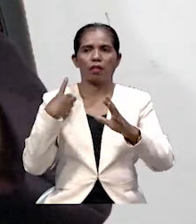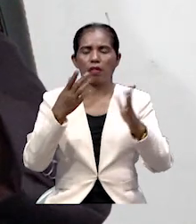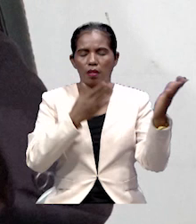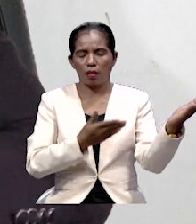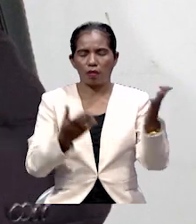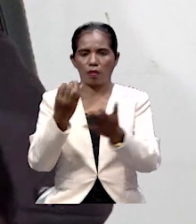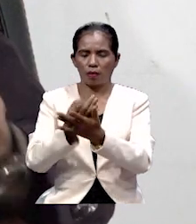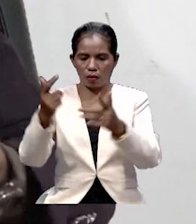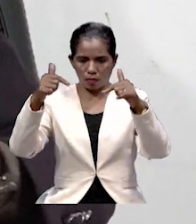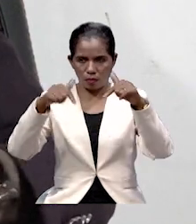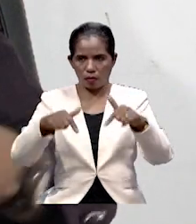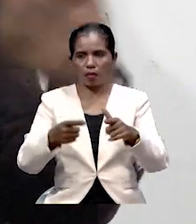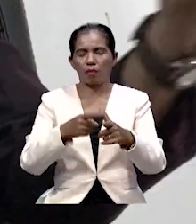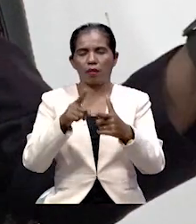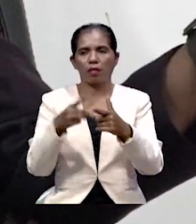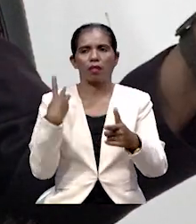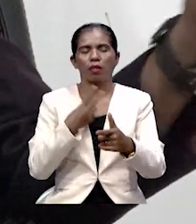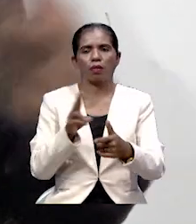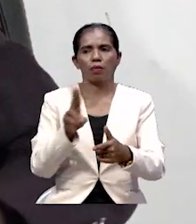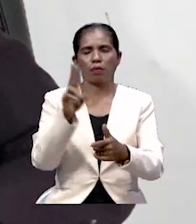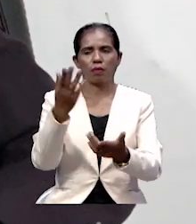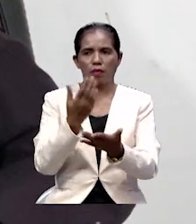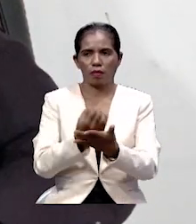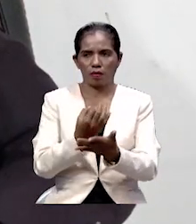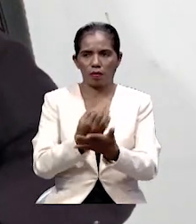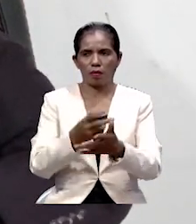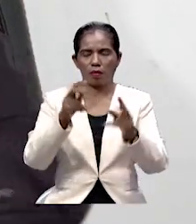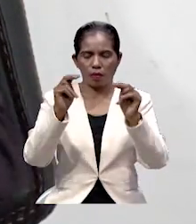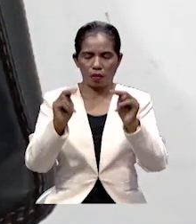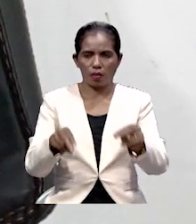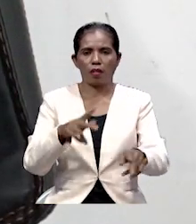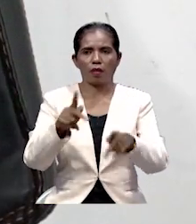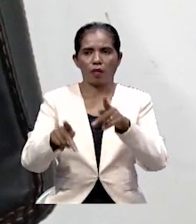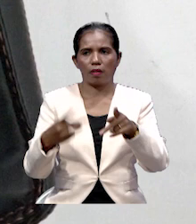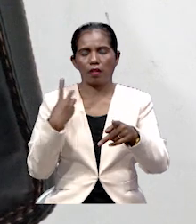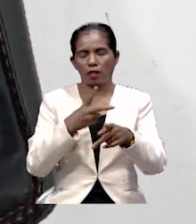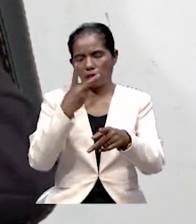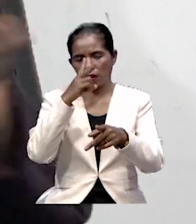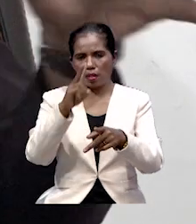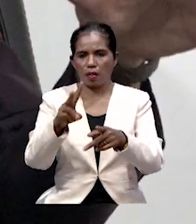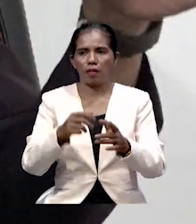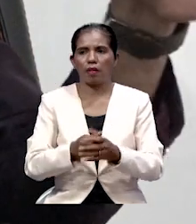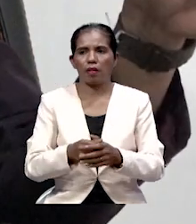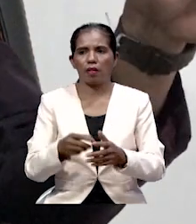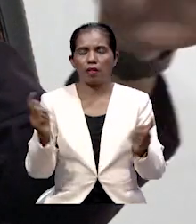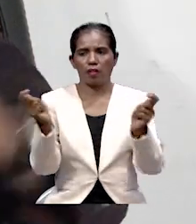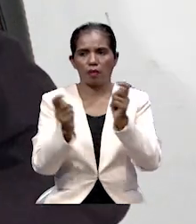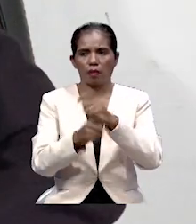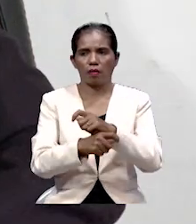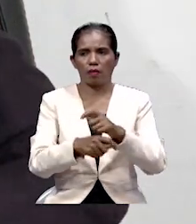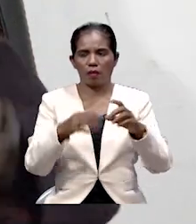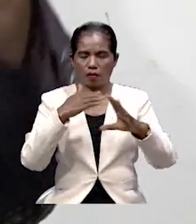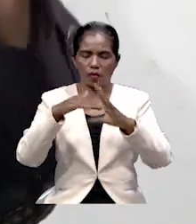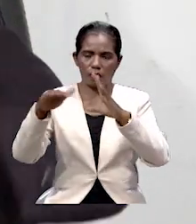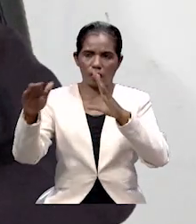tamo mai bara, depois ita sai fa losan ne ba hal importasaun ba necessidade básico, tamba ita ni area produktivo sira, ita troca te ho investimento ba bari